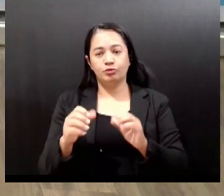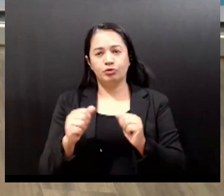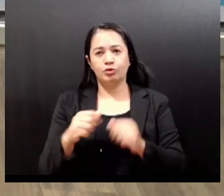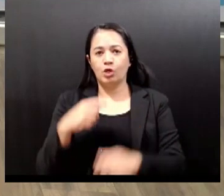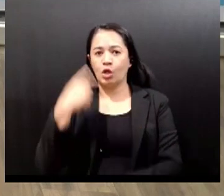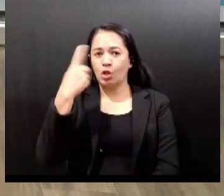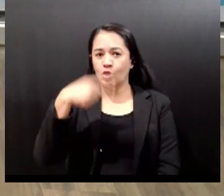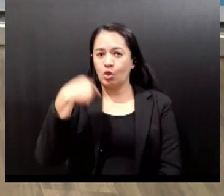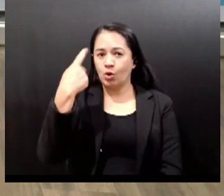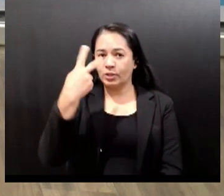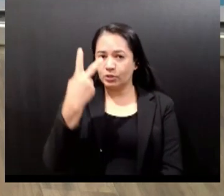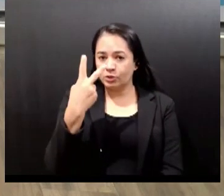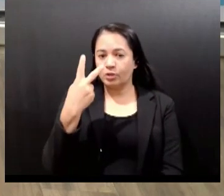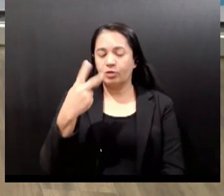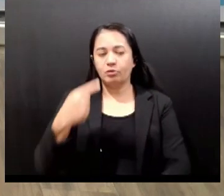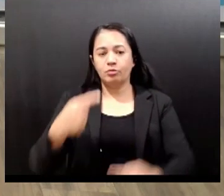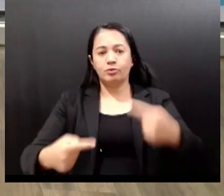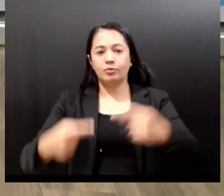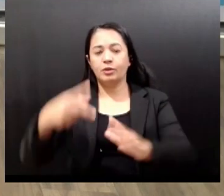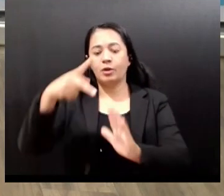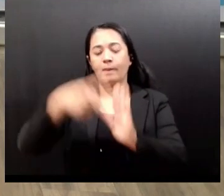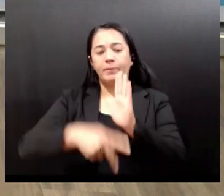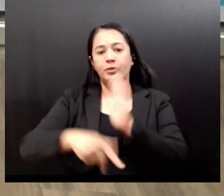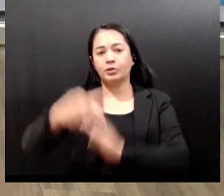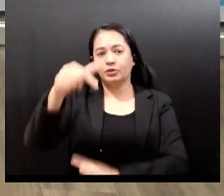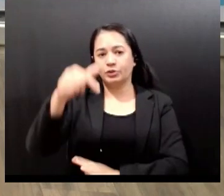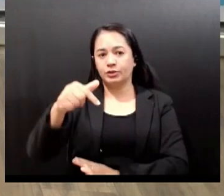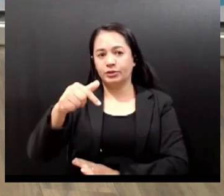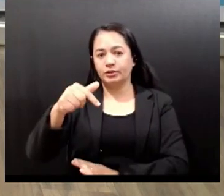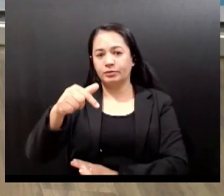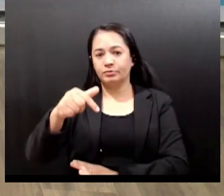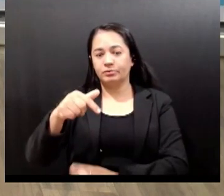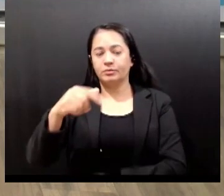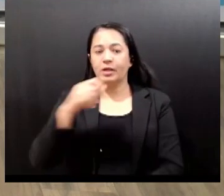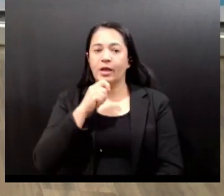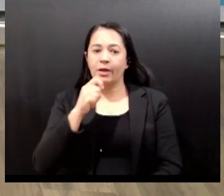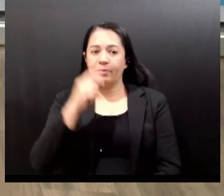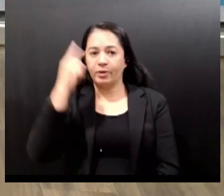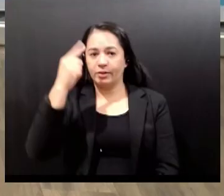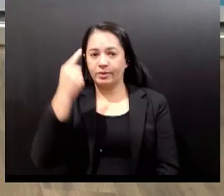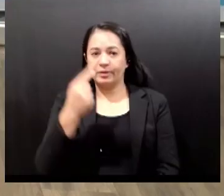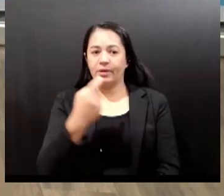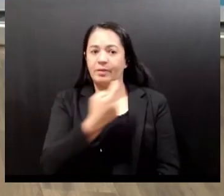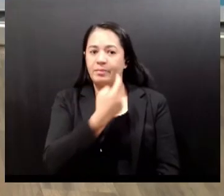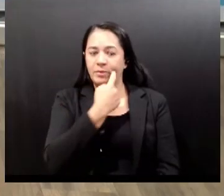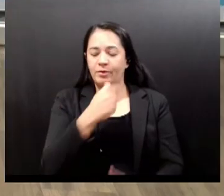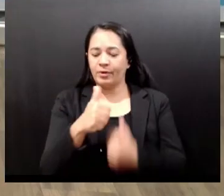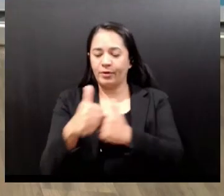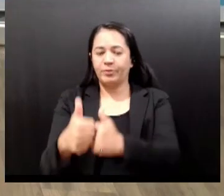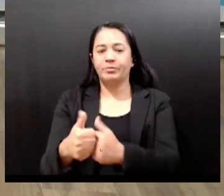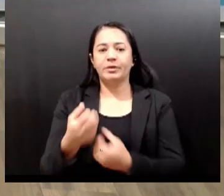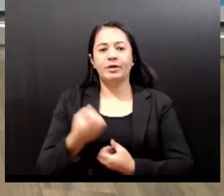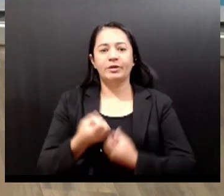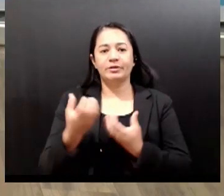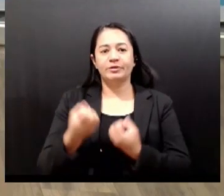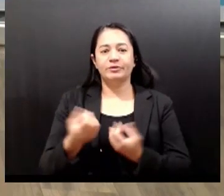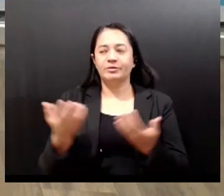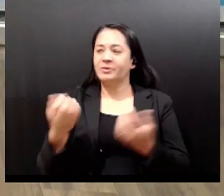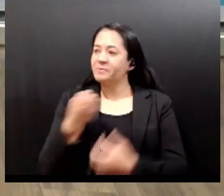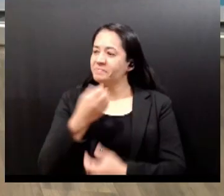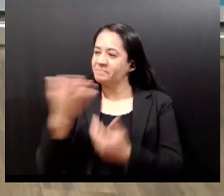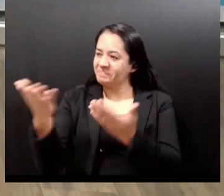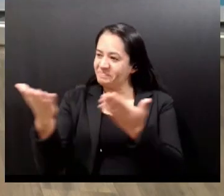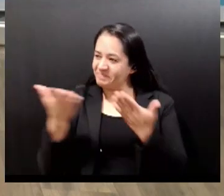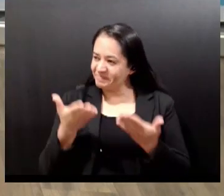votar 7 projetos. A repórter Mirna Abreu acompanhou tudo e traz agora as informações. Seja bem-vinda e olá,